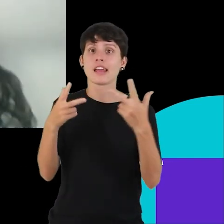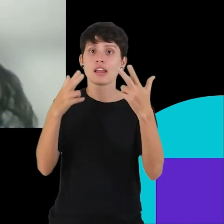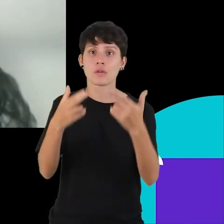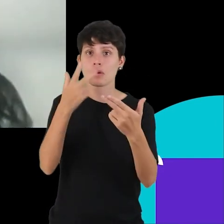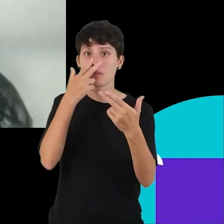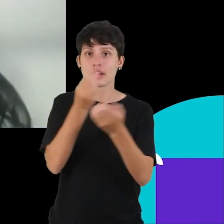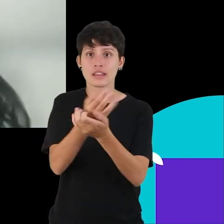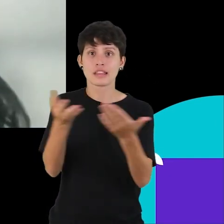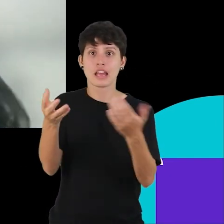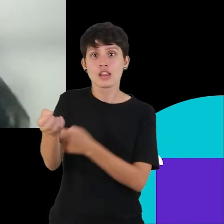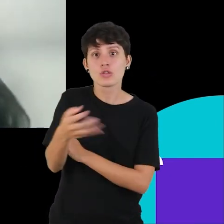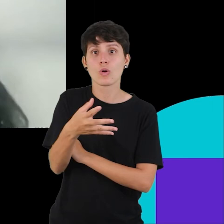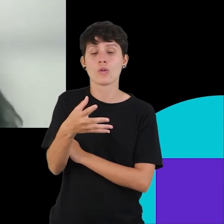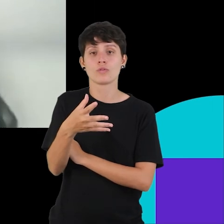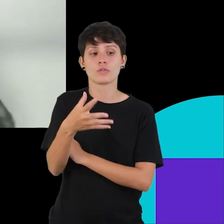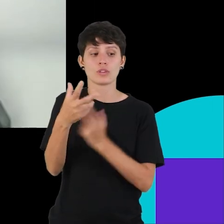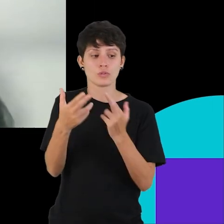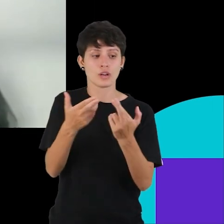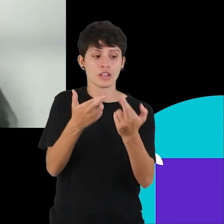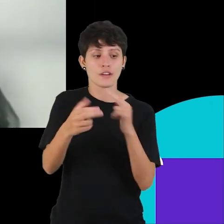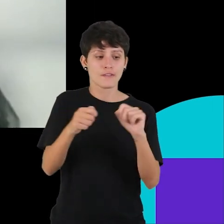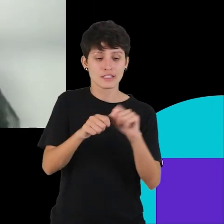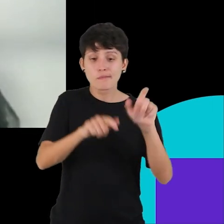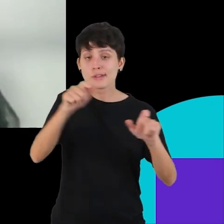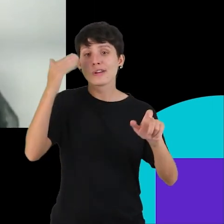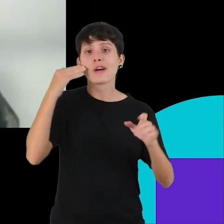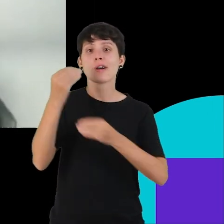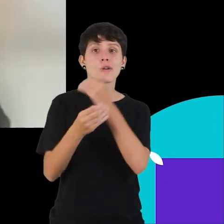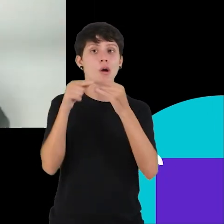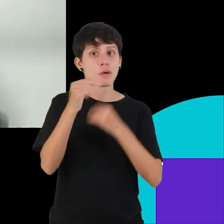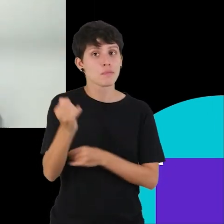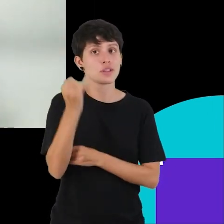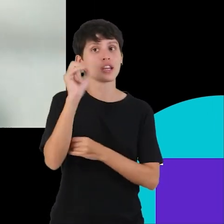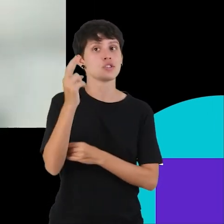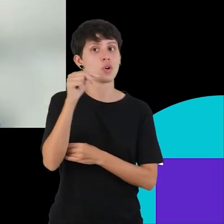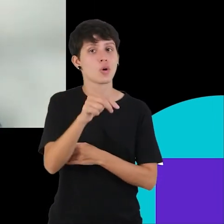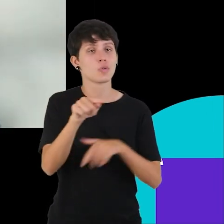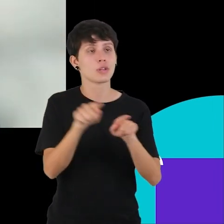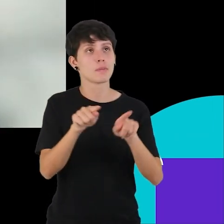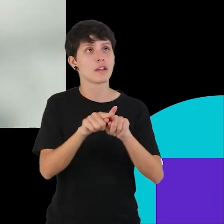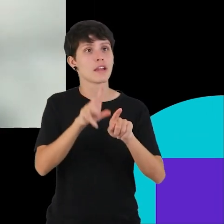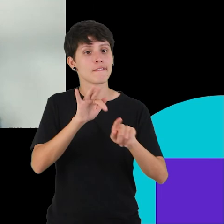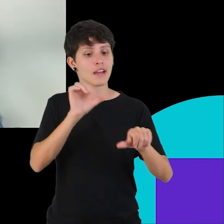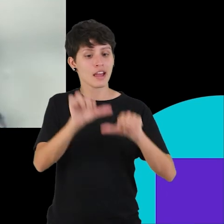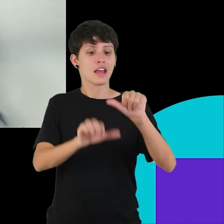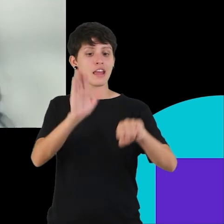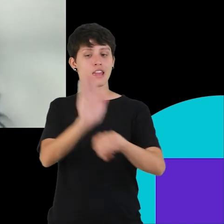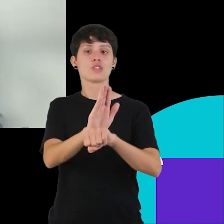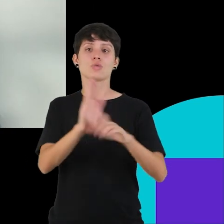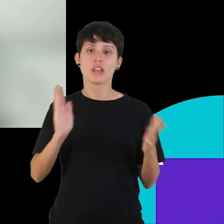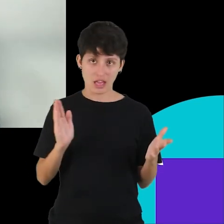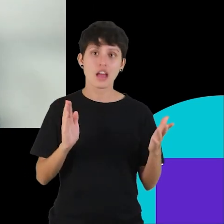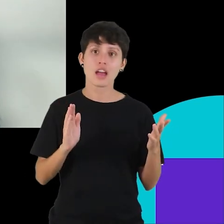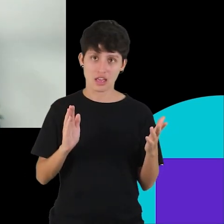Olá, tudo bom? Boa tarde. Eu sou aqui do Sushi Brasil, e aí eu tô aqui cobrindo o evento e